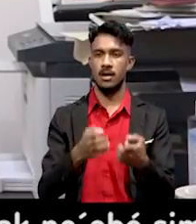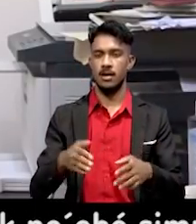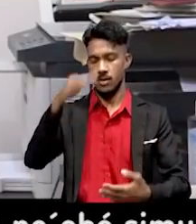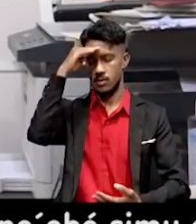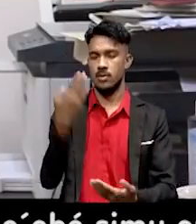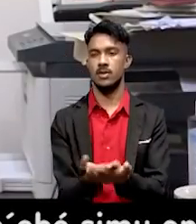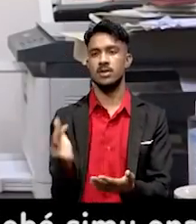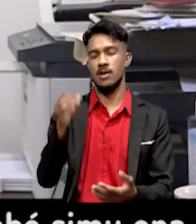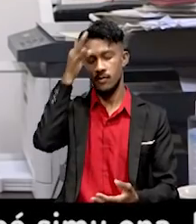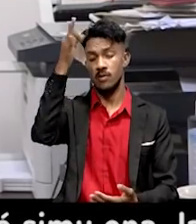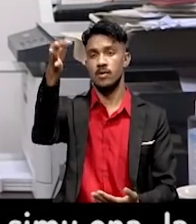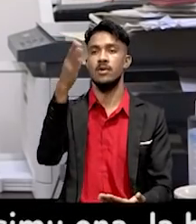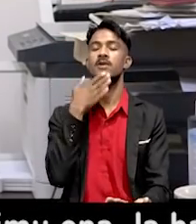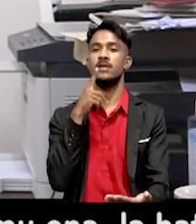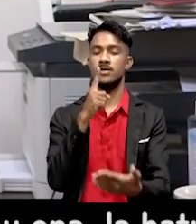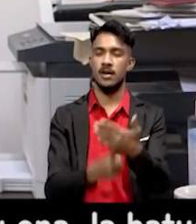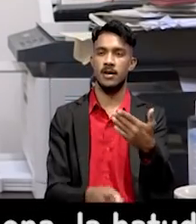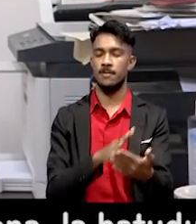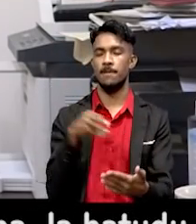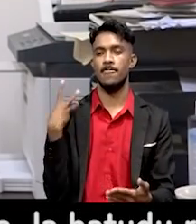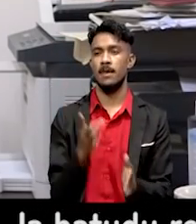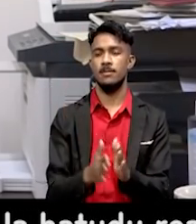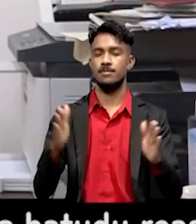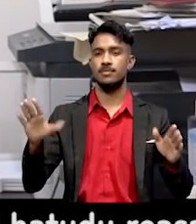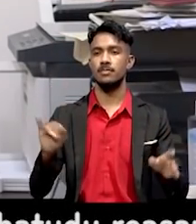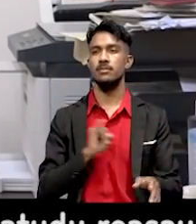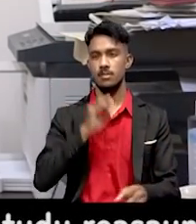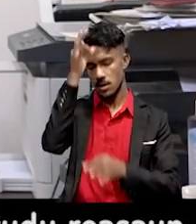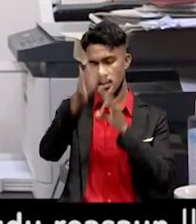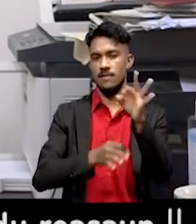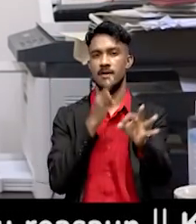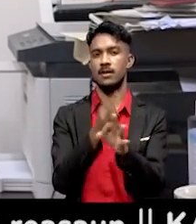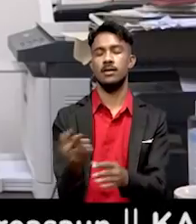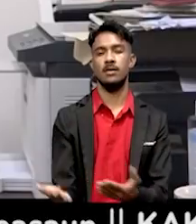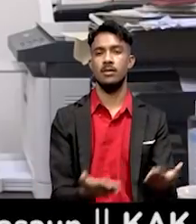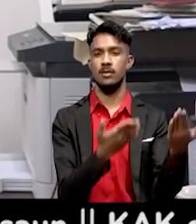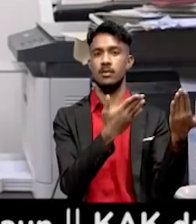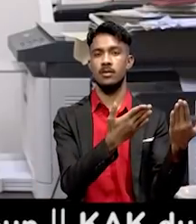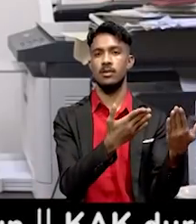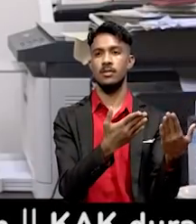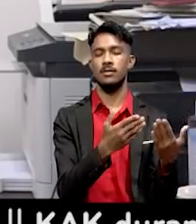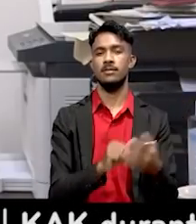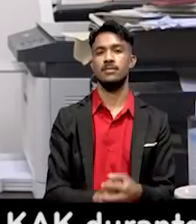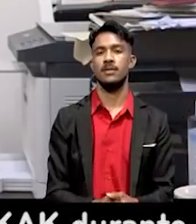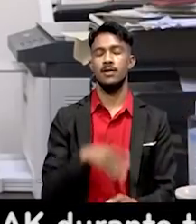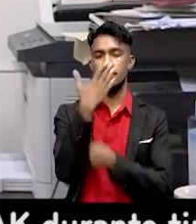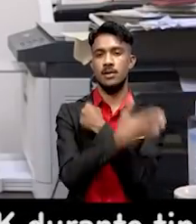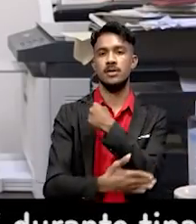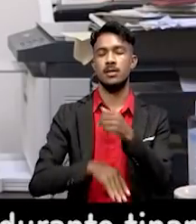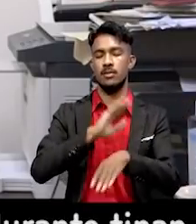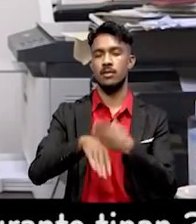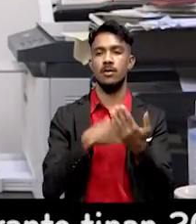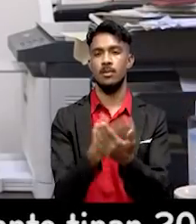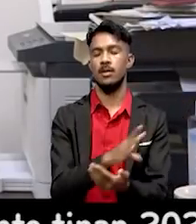ni familia ne banwe ne se ni sai bo Hamos fiar kata ni se lori nasau tomak ba fati